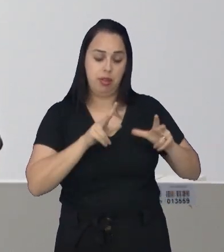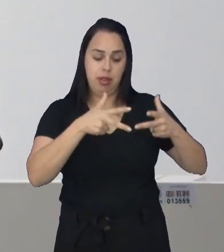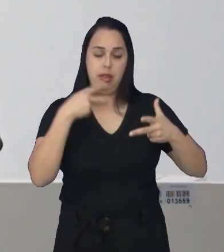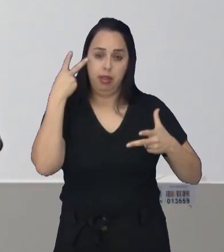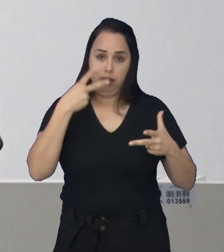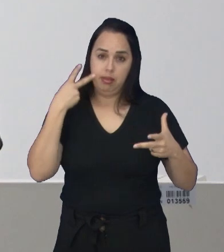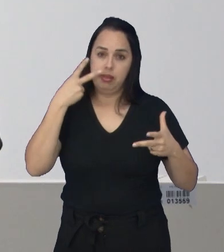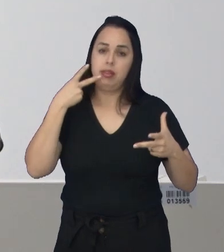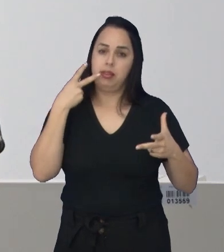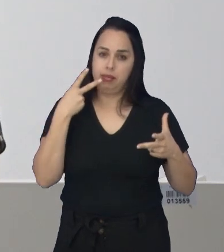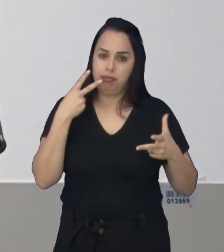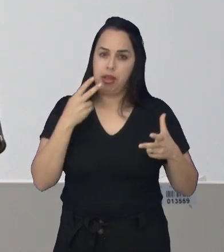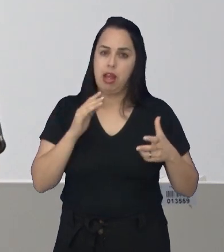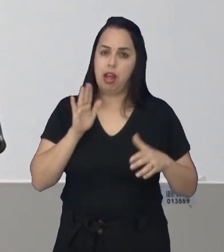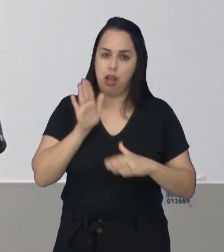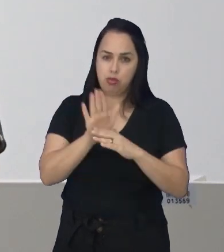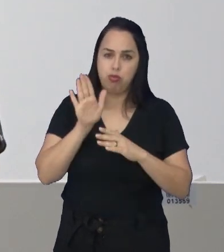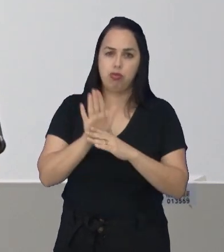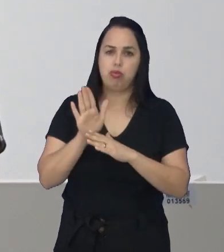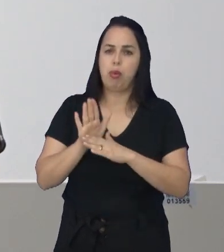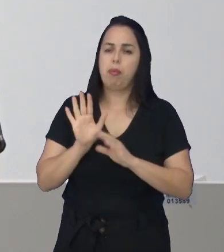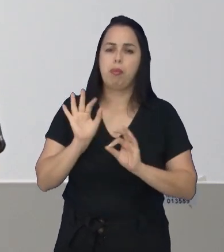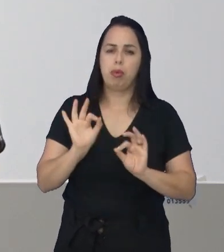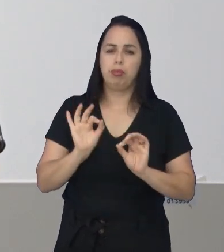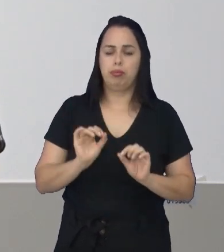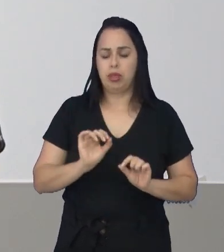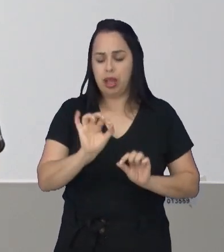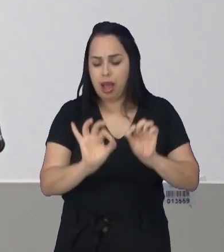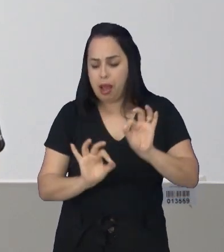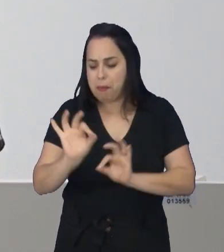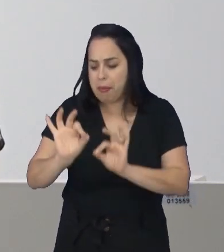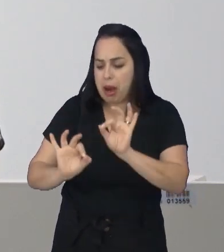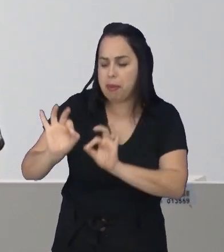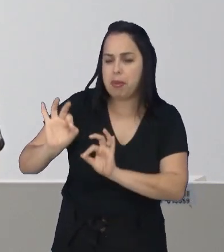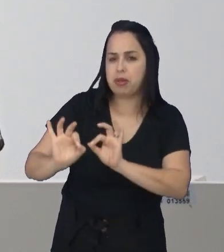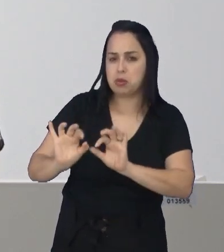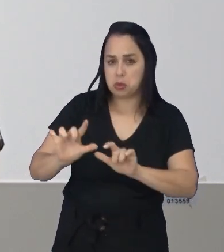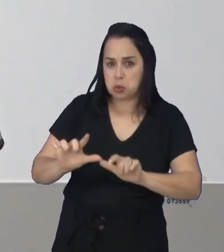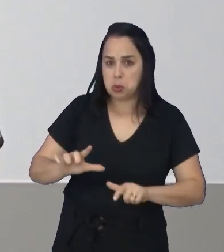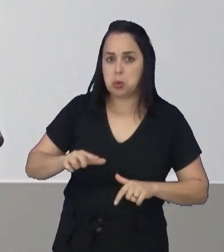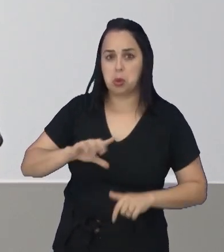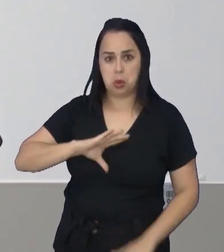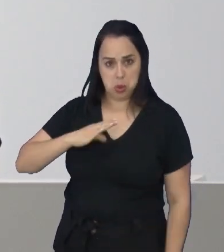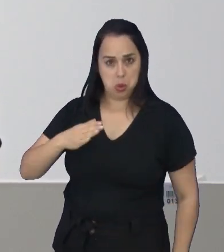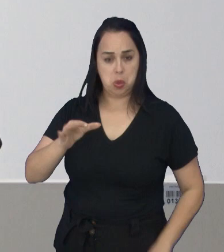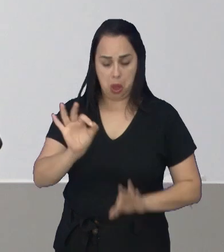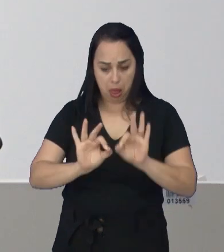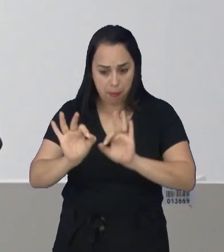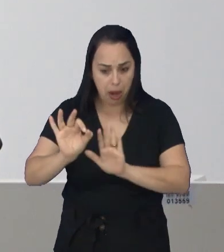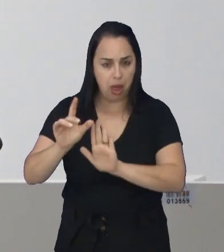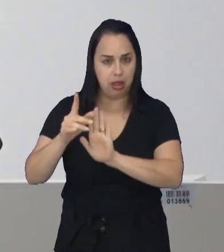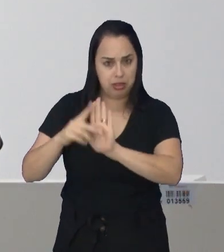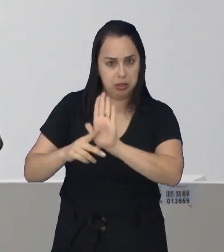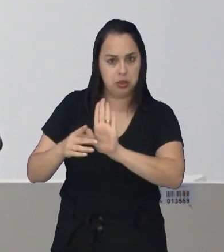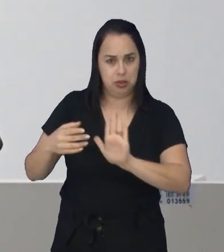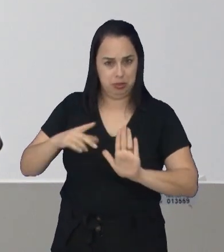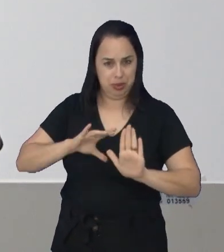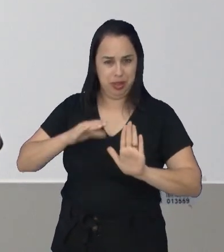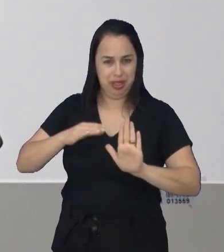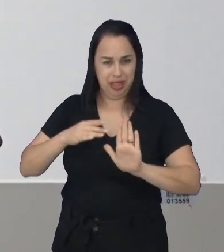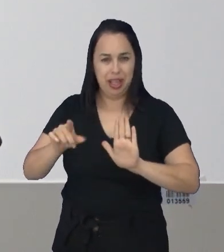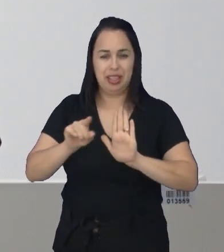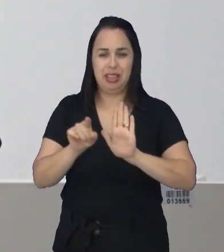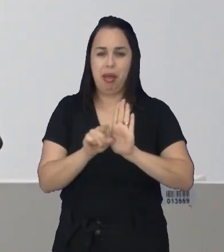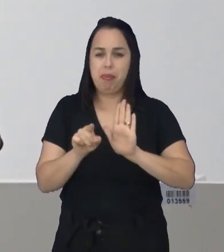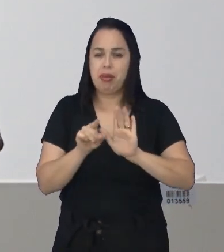ajudaram muito a construir um plano diretor corajoso Arrojado do tamanho da